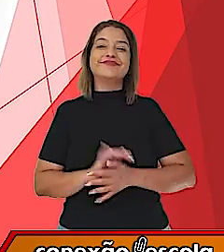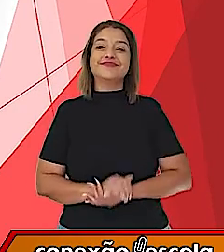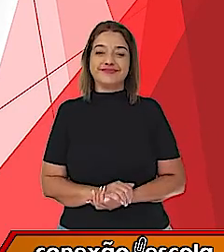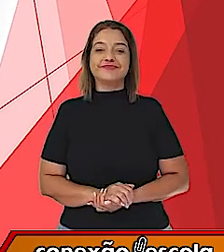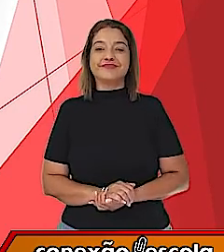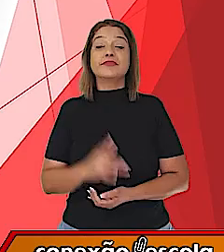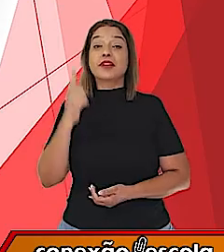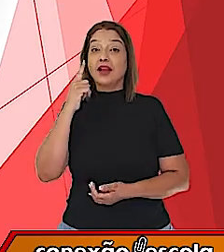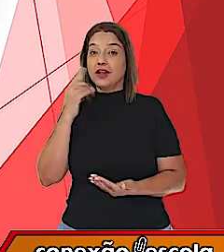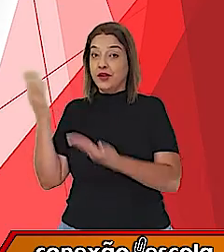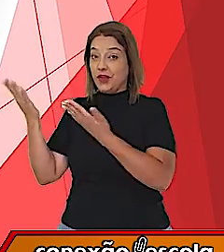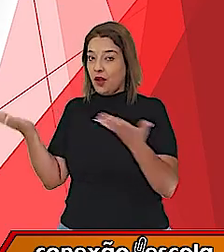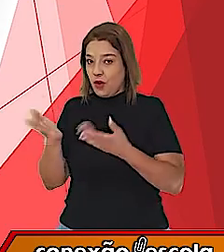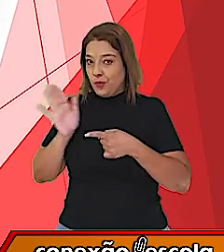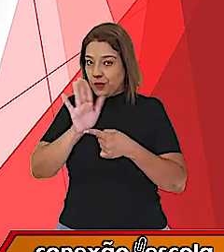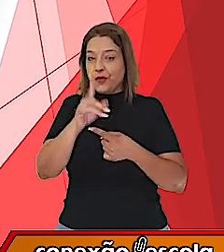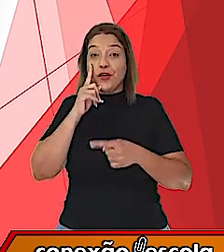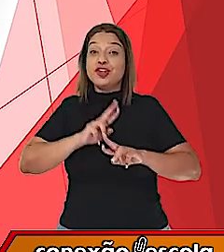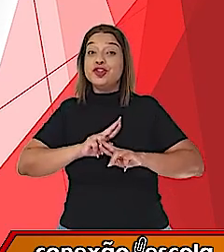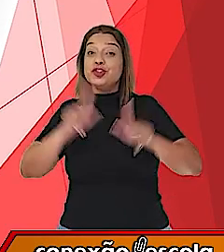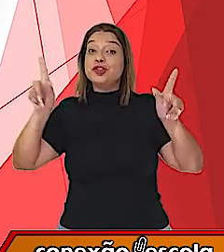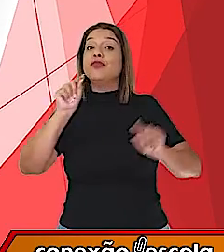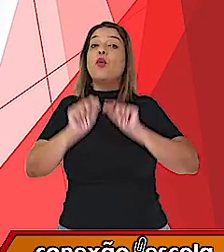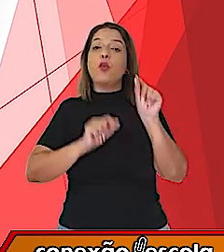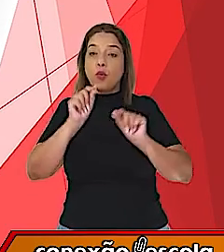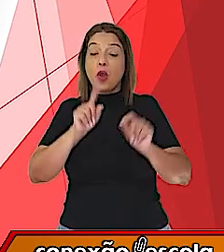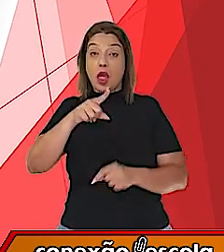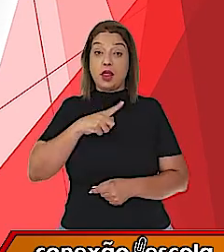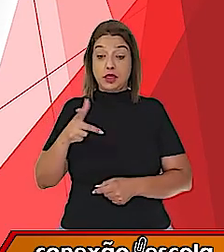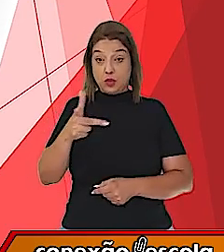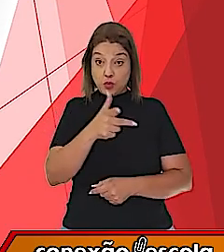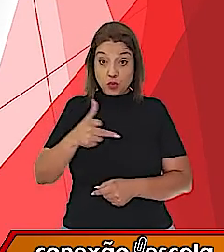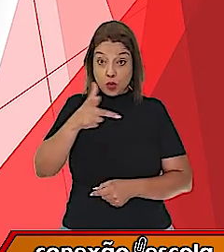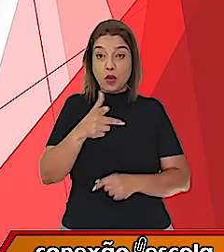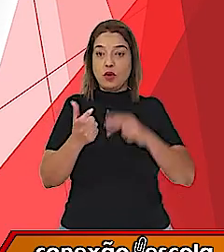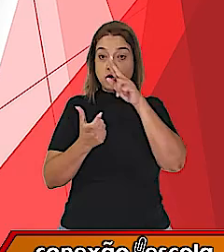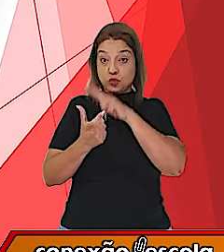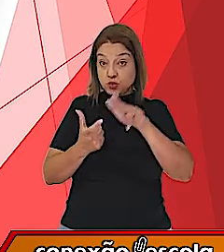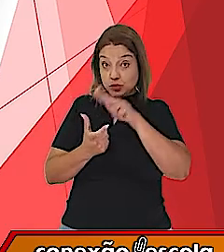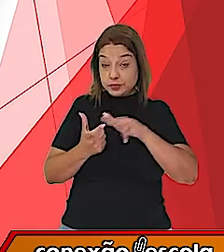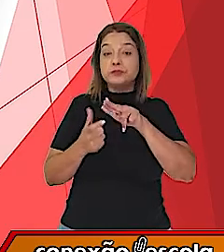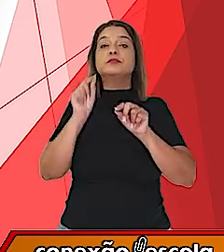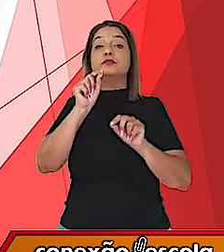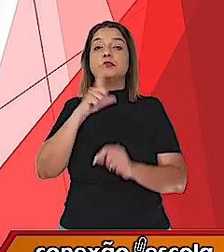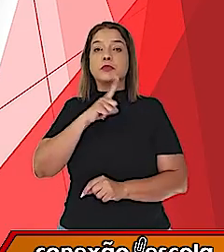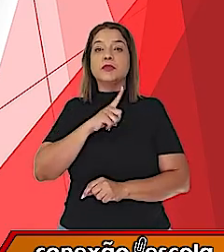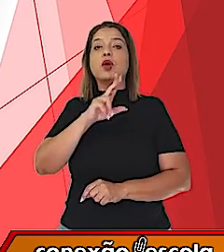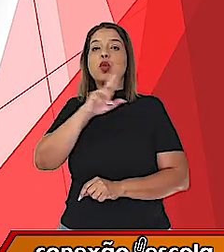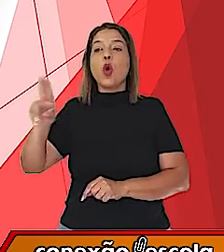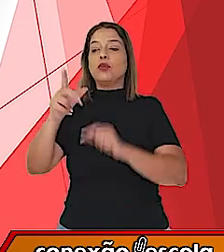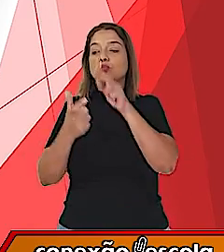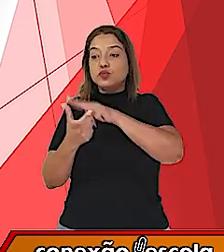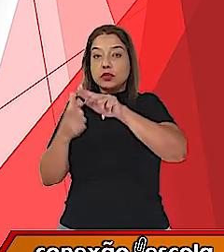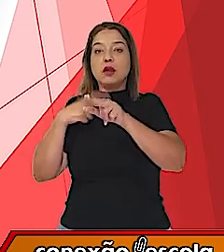Agora, olha isso. Quero mostrar uma diferença para vocês. Pronomes substantivos substituem o substantivo